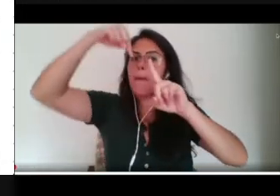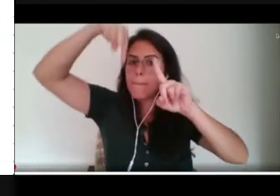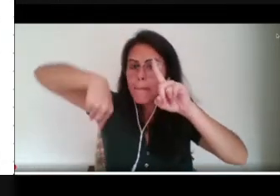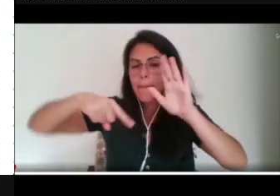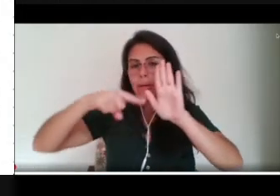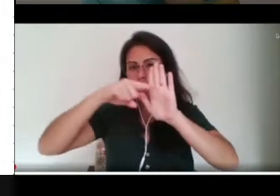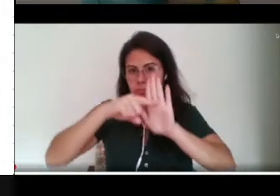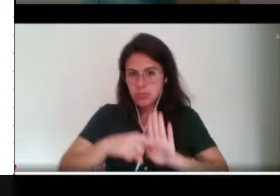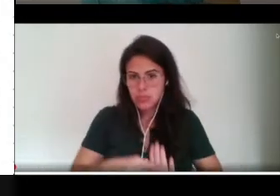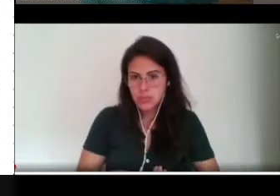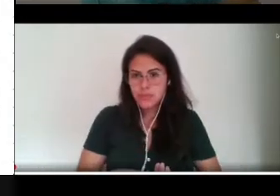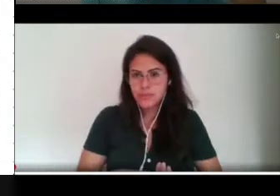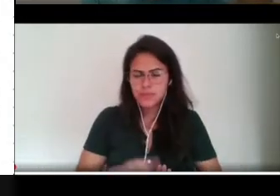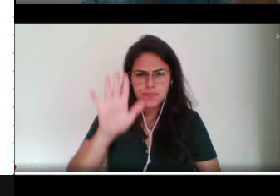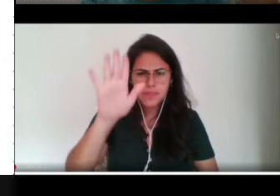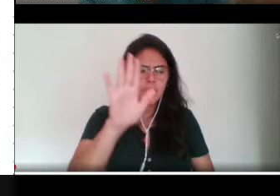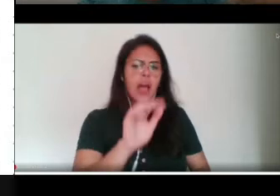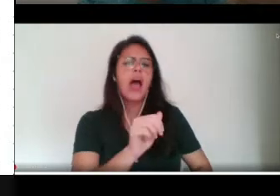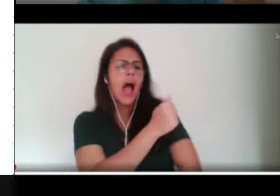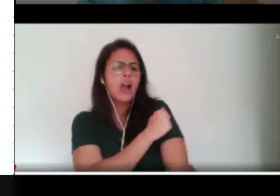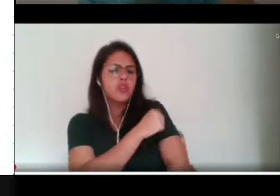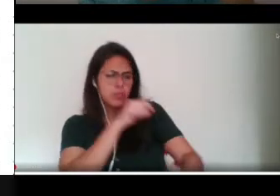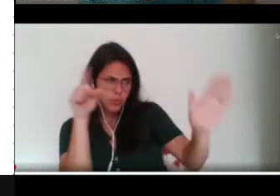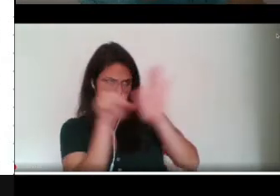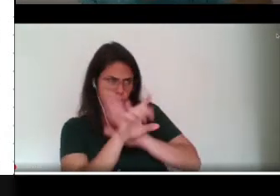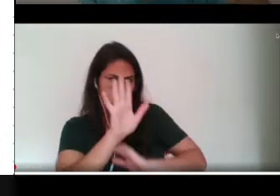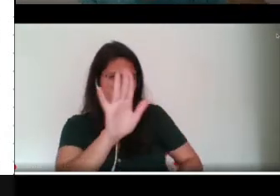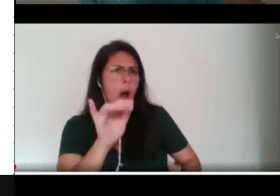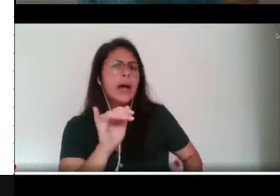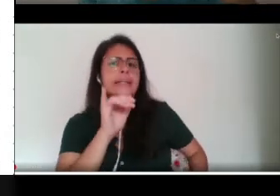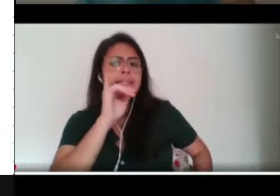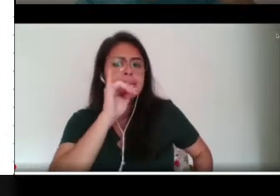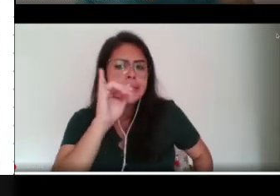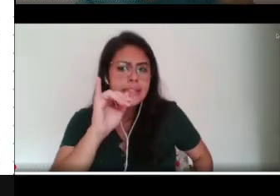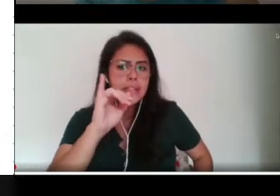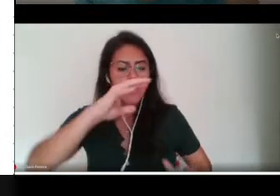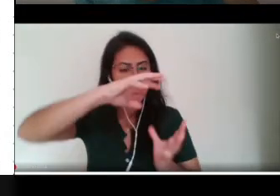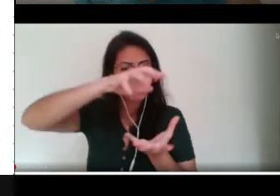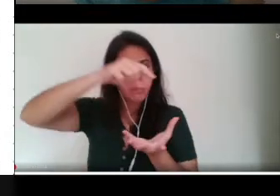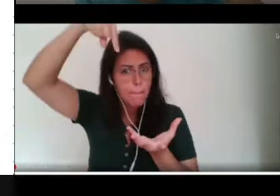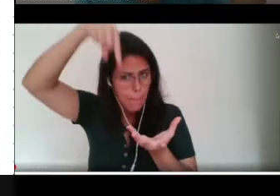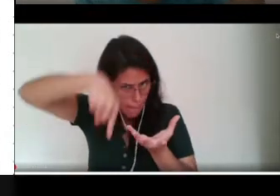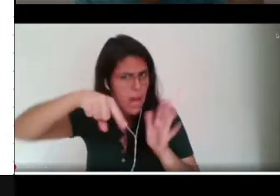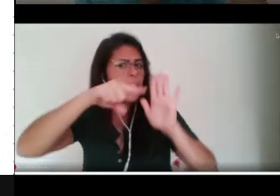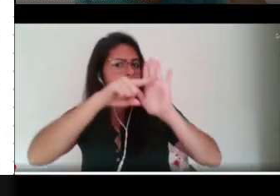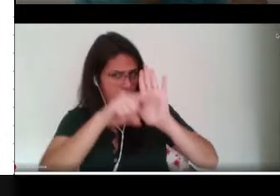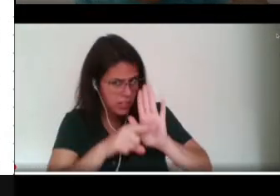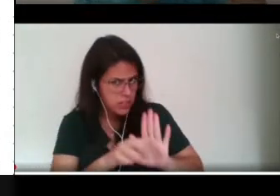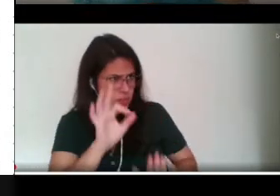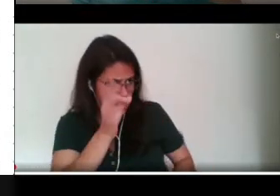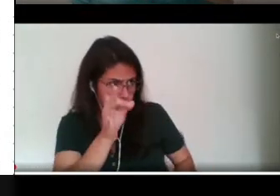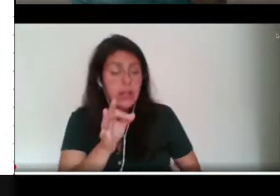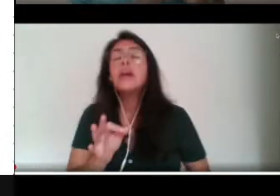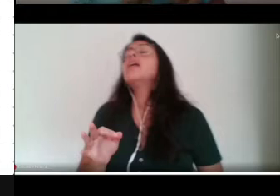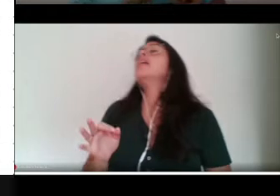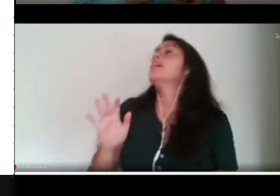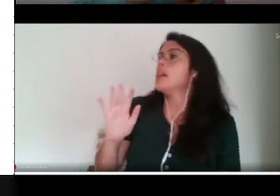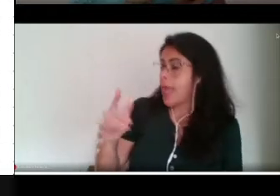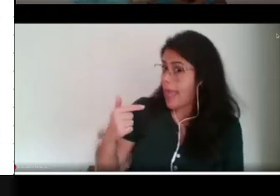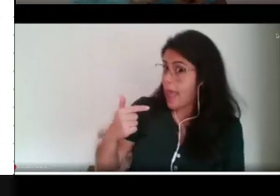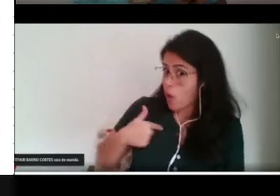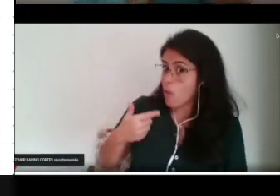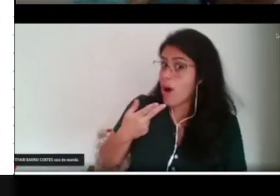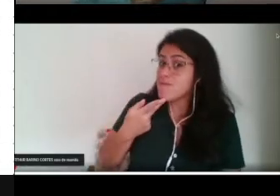é? É o que eu acabei de falar. Depende do seu sistema de coordenadas. Se você